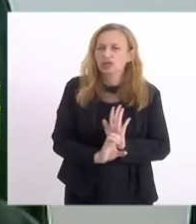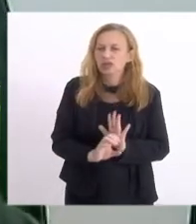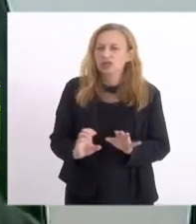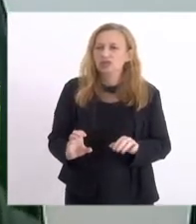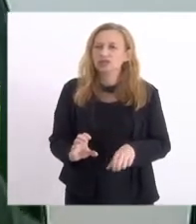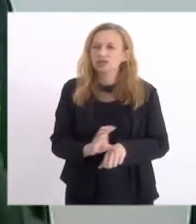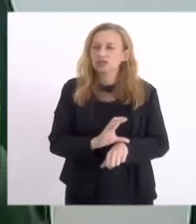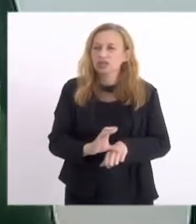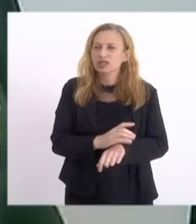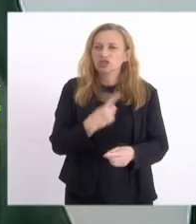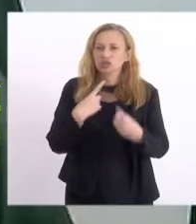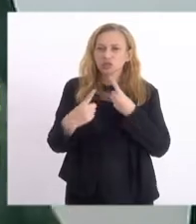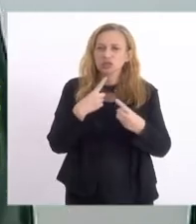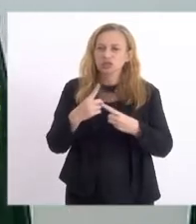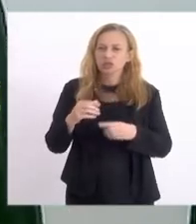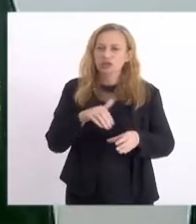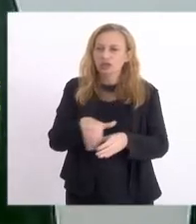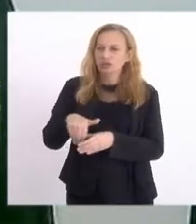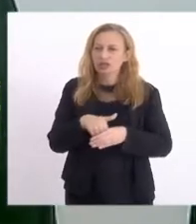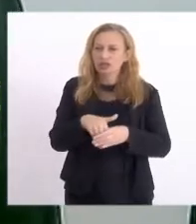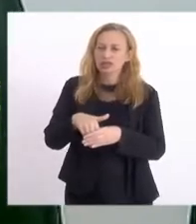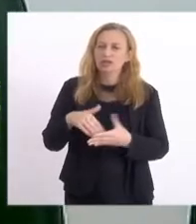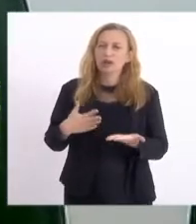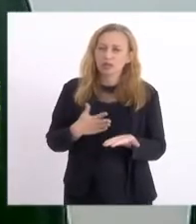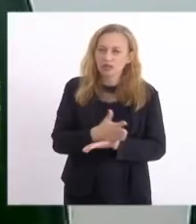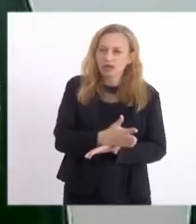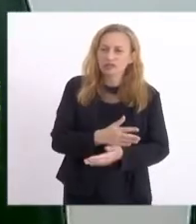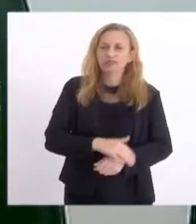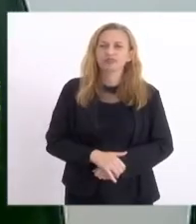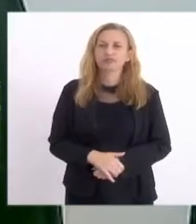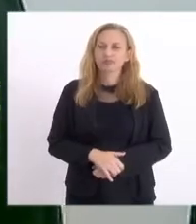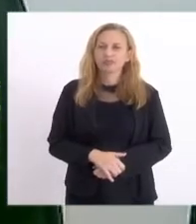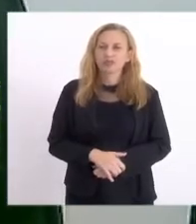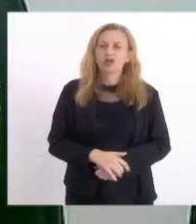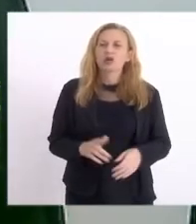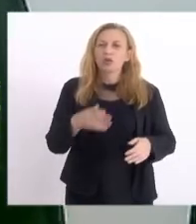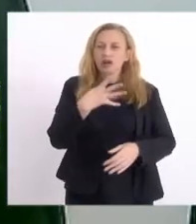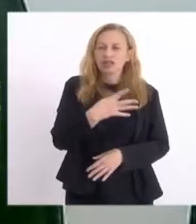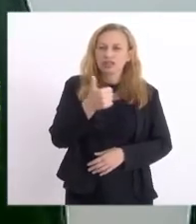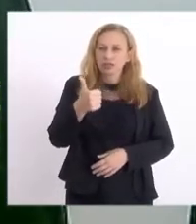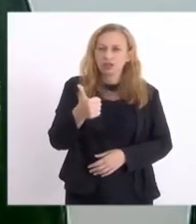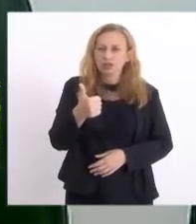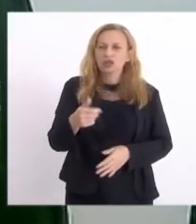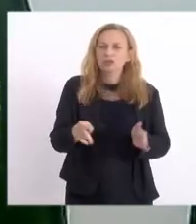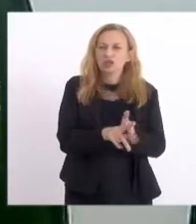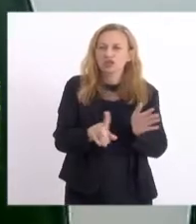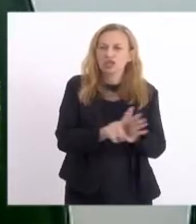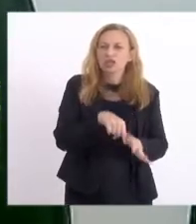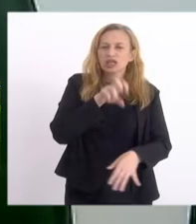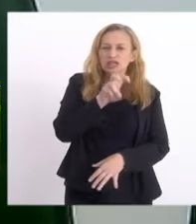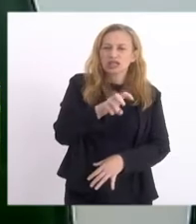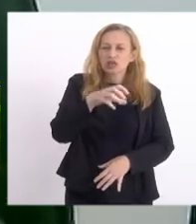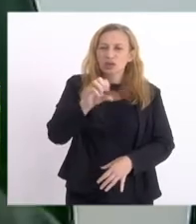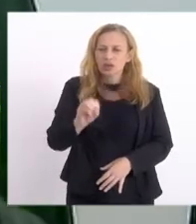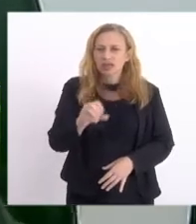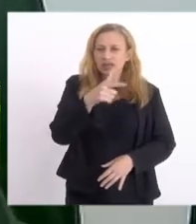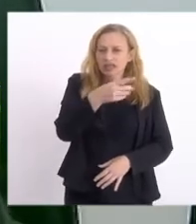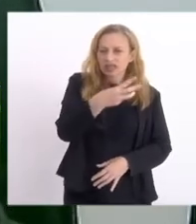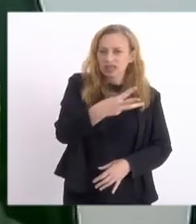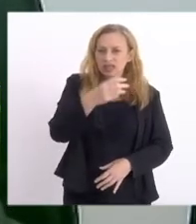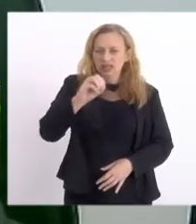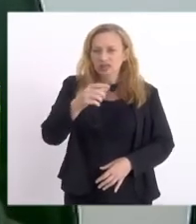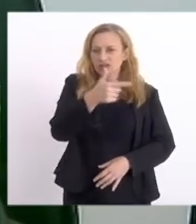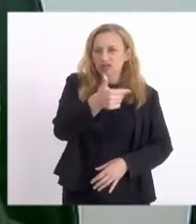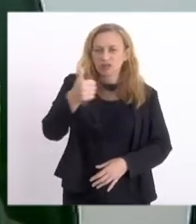Em discussão, em votação, aprovado. 41, projeto de lei 5030/2021, autoria do deputado